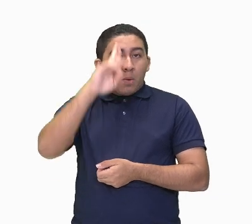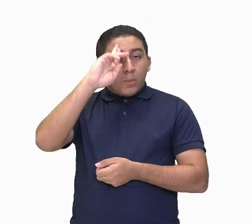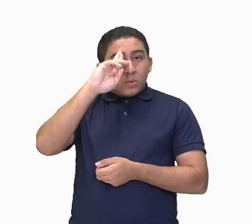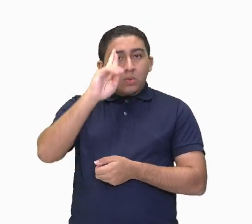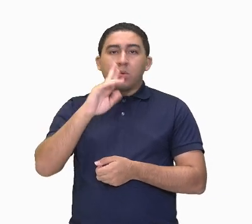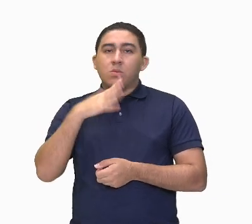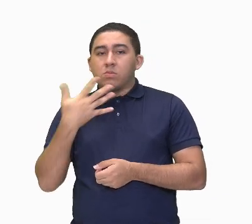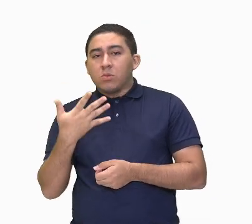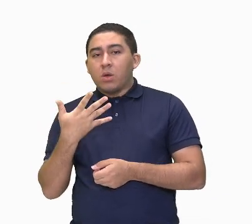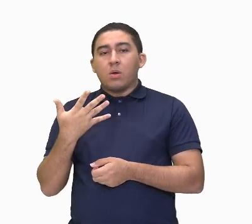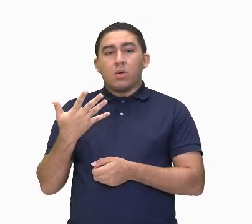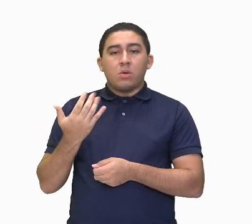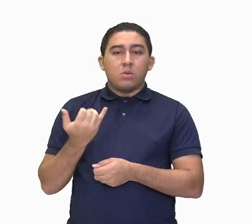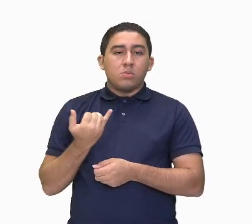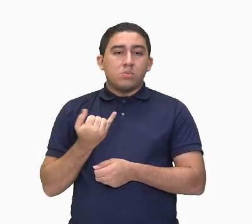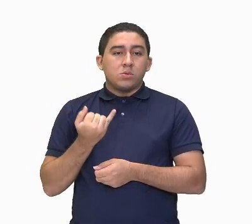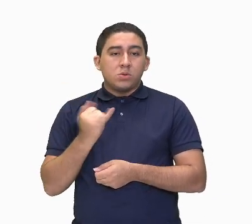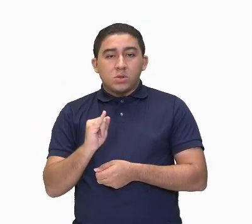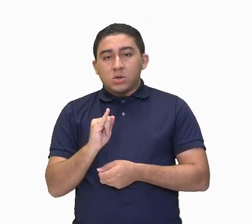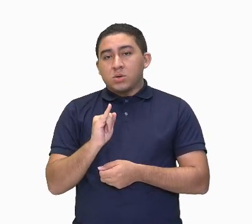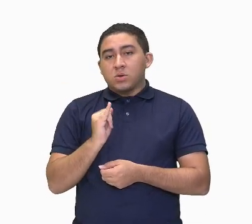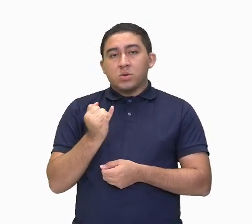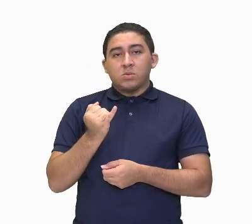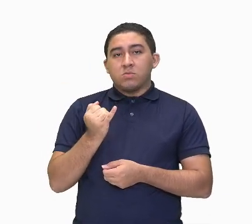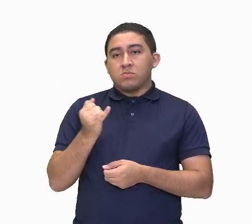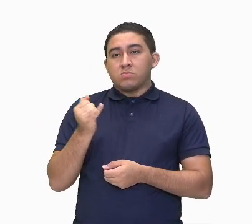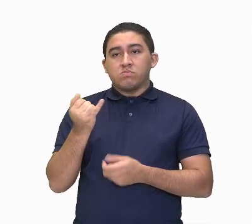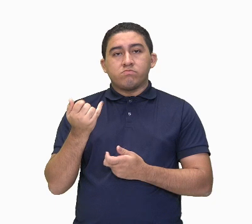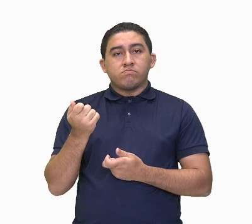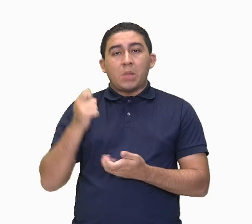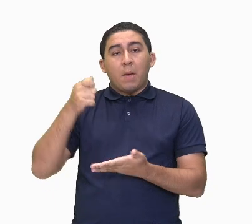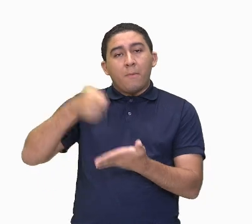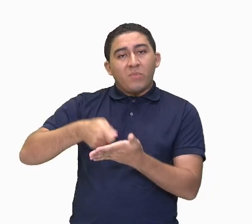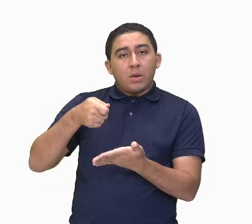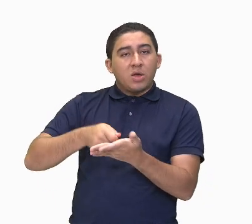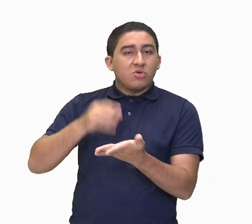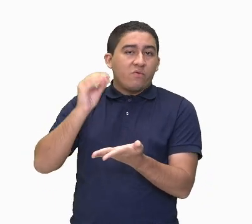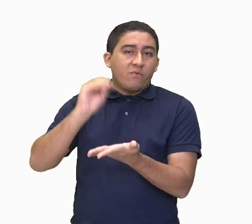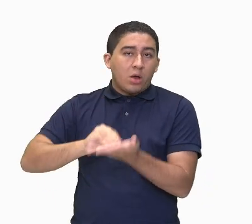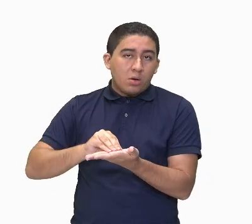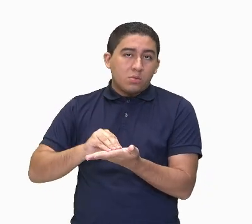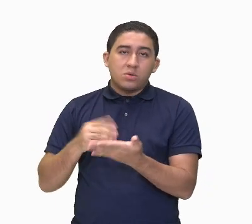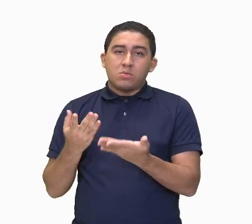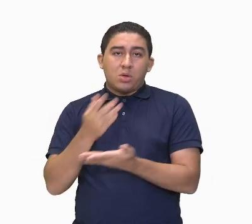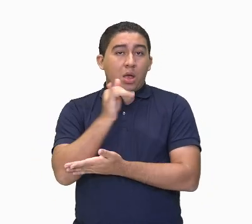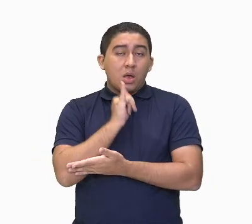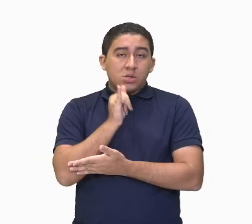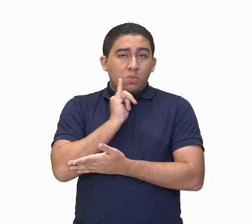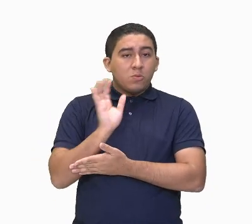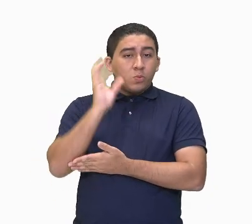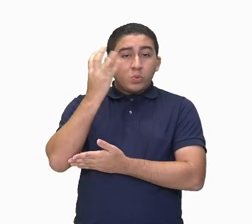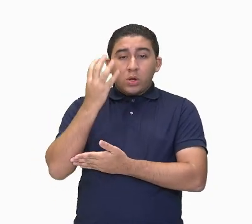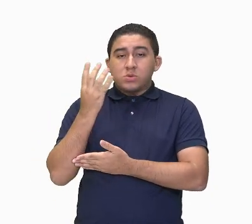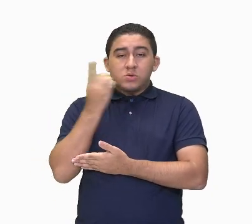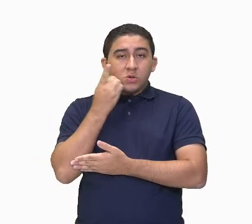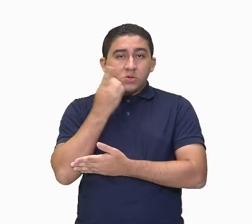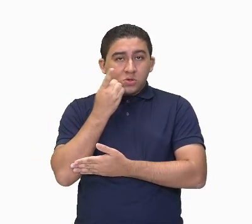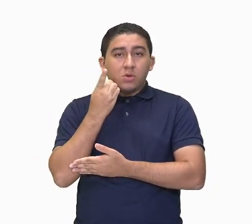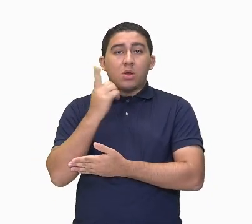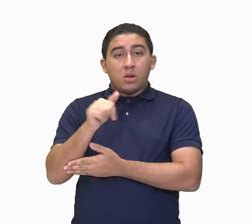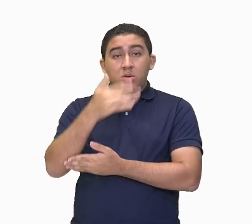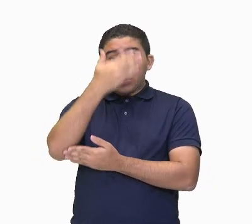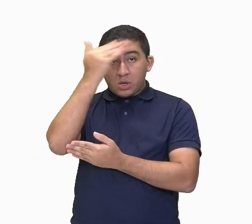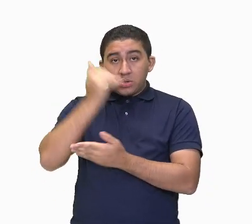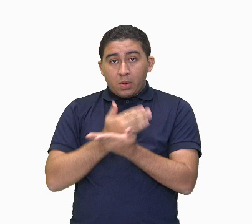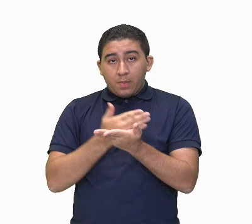né? Se ela deixou de fazer um pagamento, por exemplo. Então, são situações ali do dia a dia mais recentes que ela vai esquecendo,